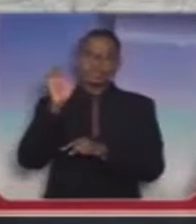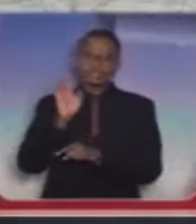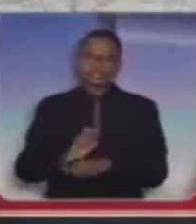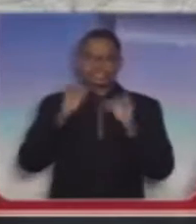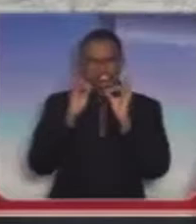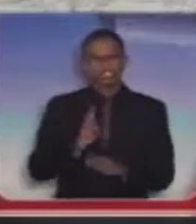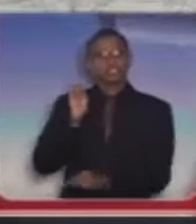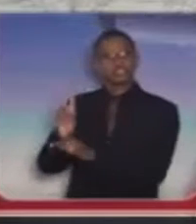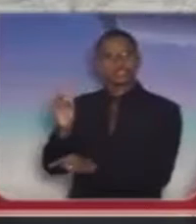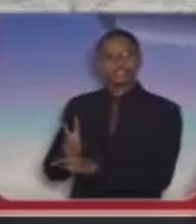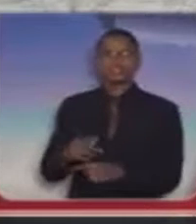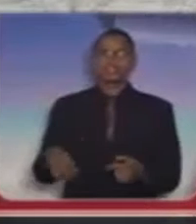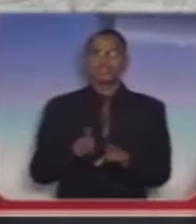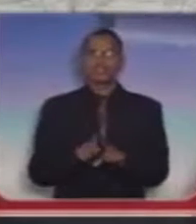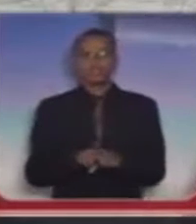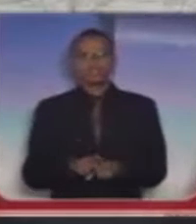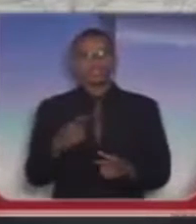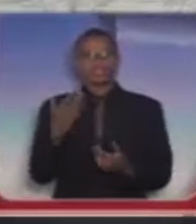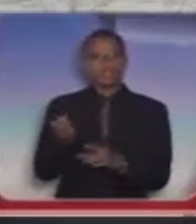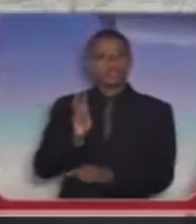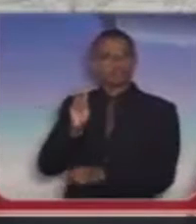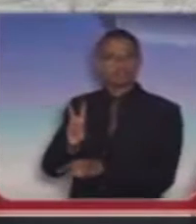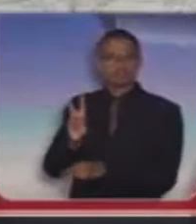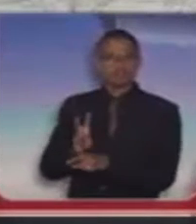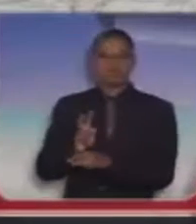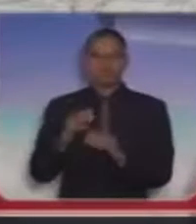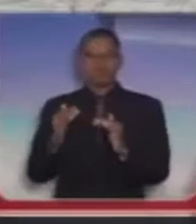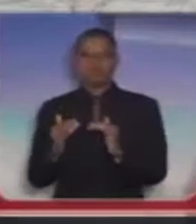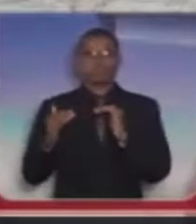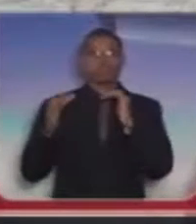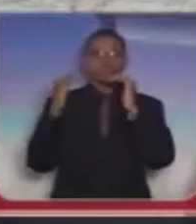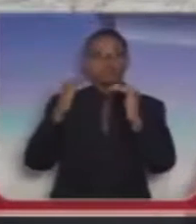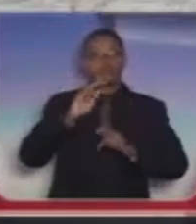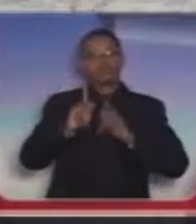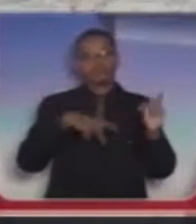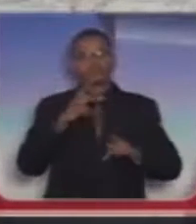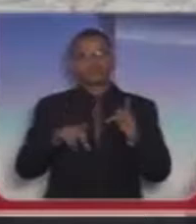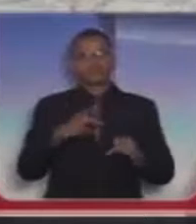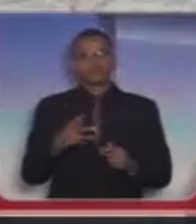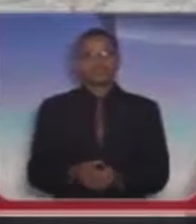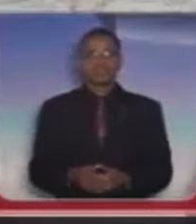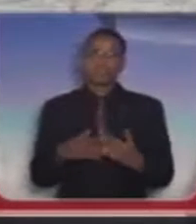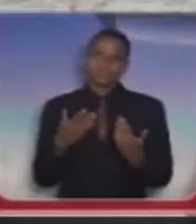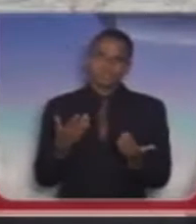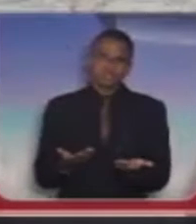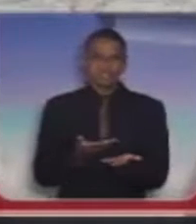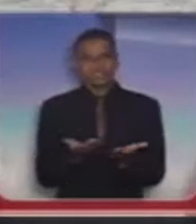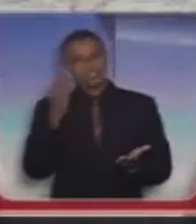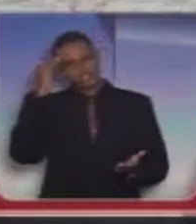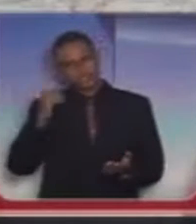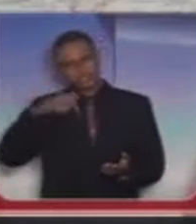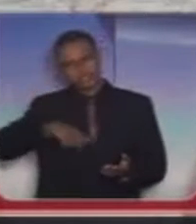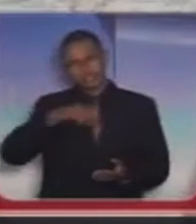uma manifestação em defesa da soberania popular que infelizmente no nosso